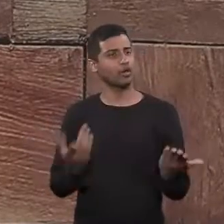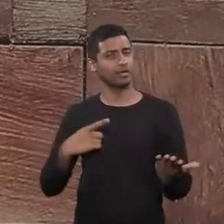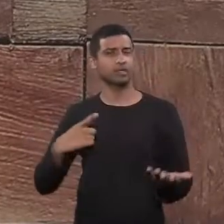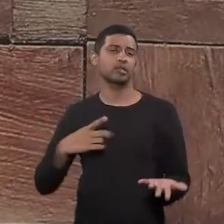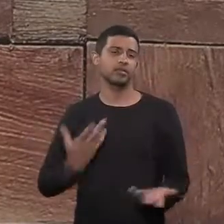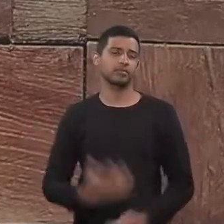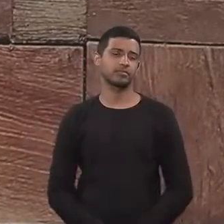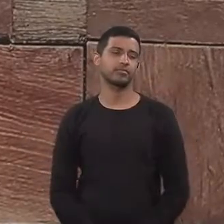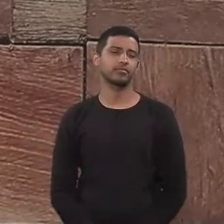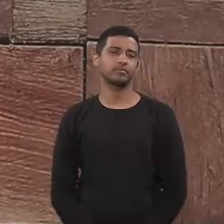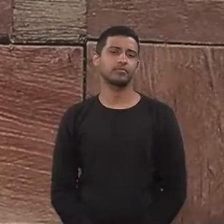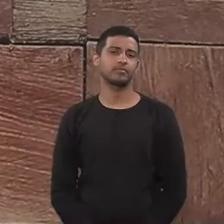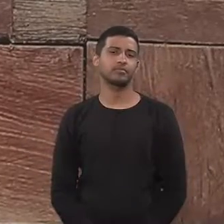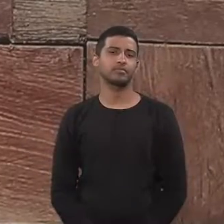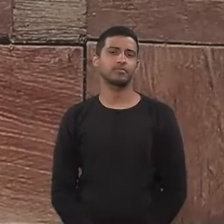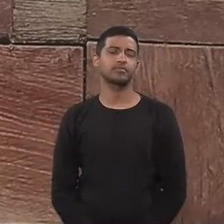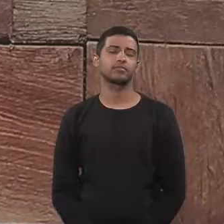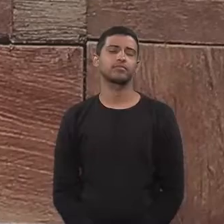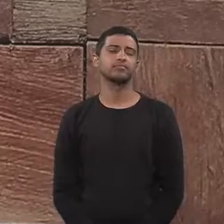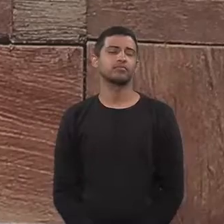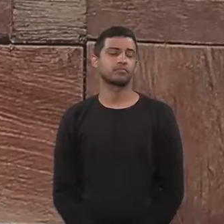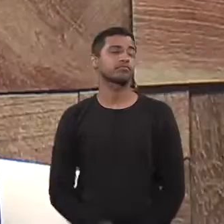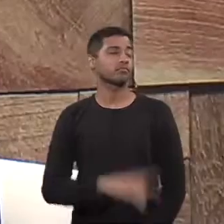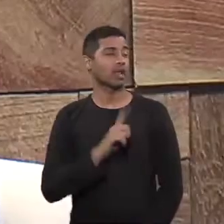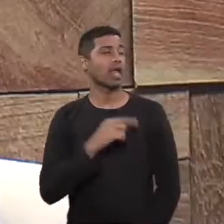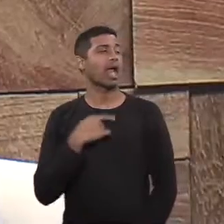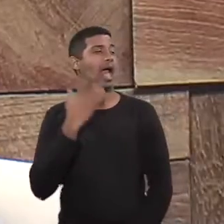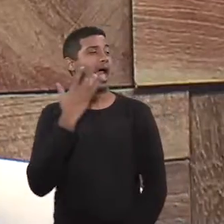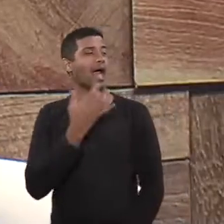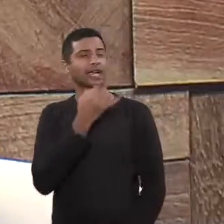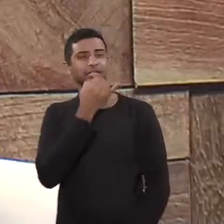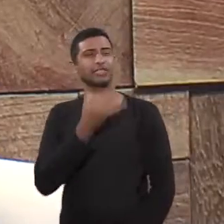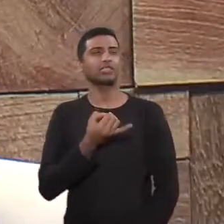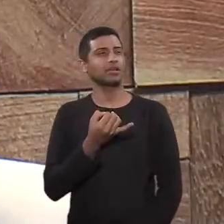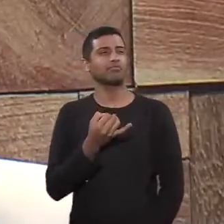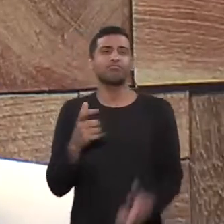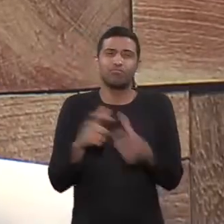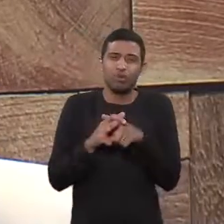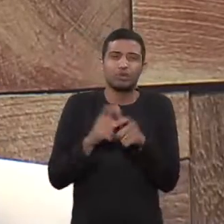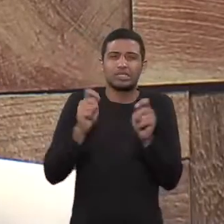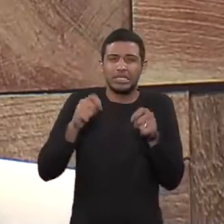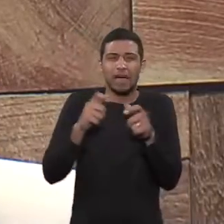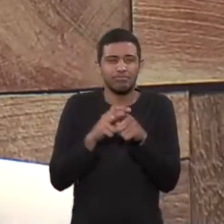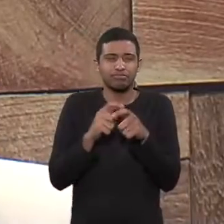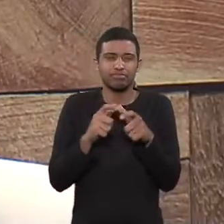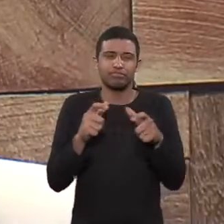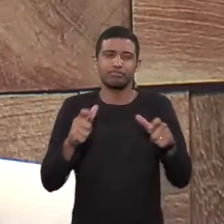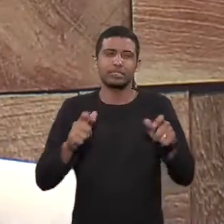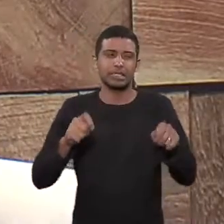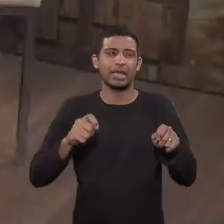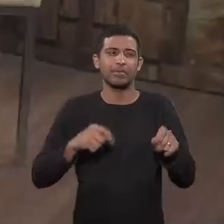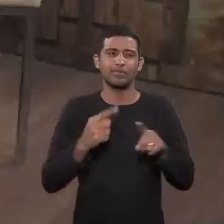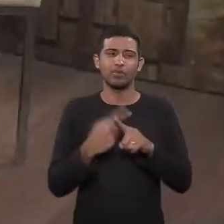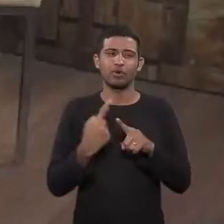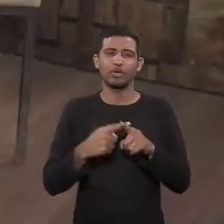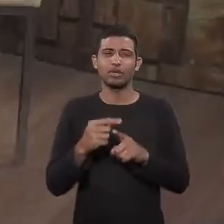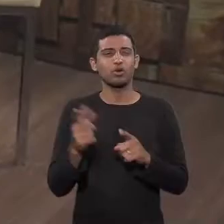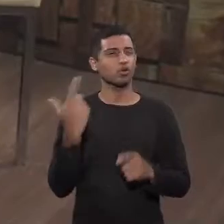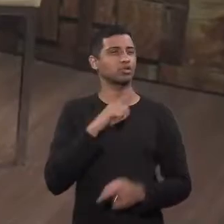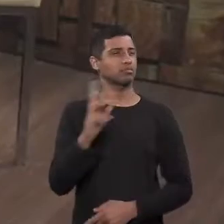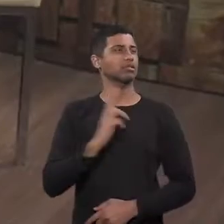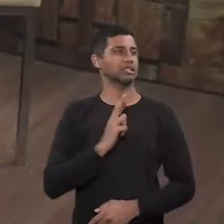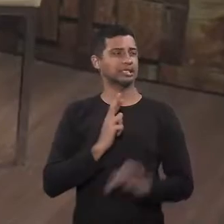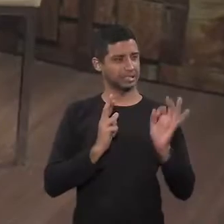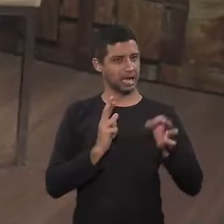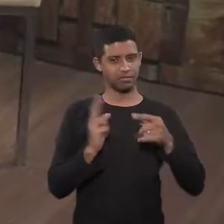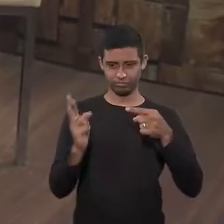jovens que hoje existem, né? Em maior quantidade, talvez. Eu acho até que investe-se pouco. Poderíamos fazer mais isso, Imagina porque dá se resultado. Investíssemos mais.